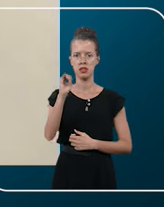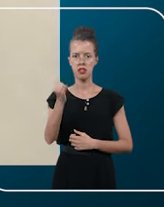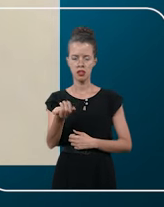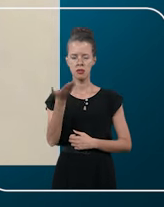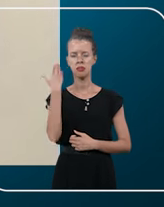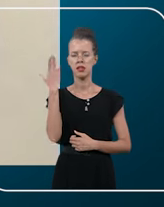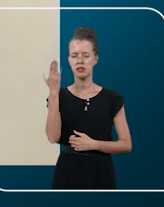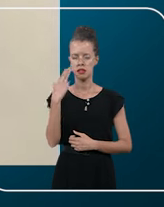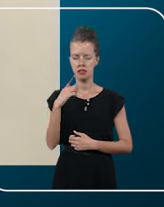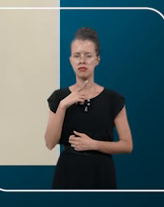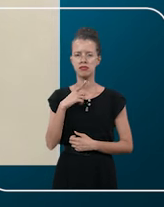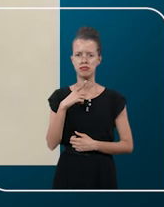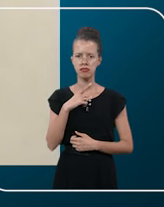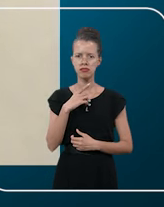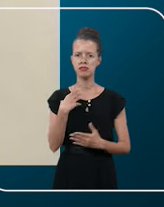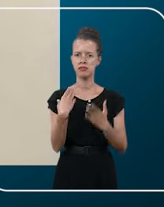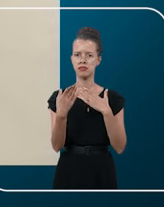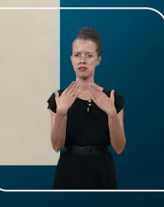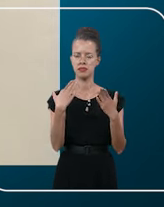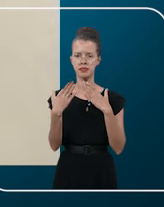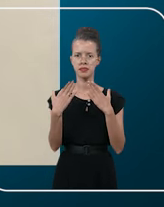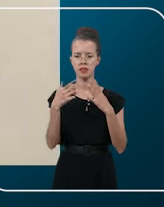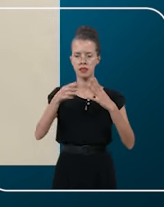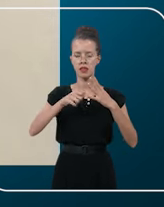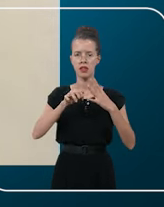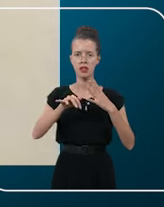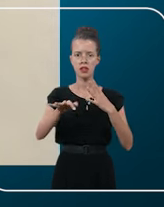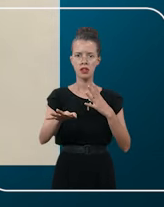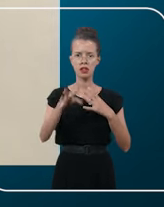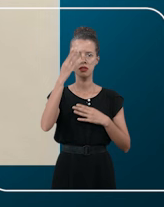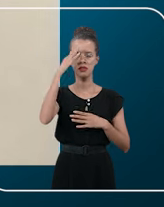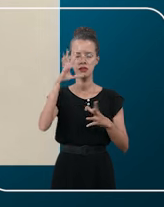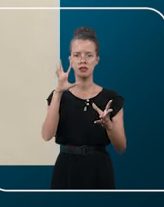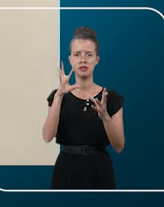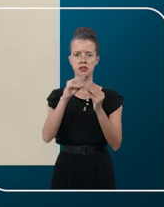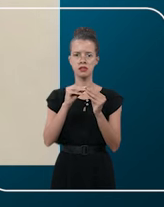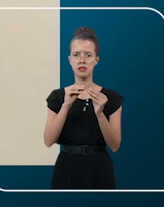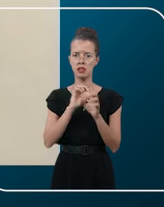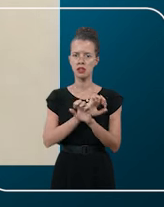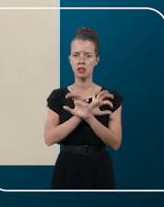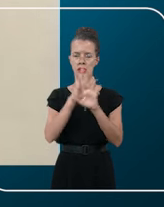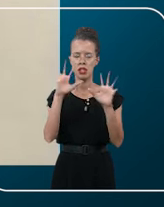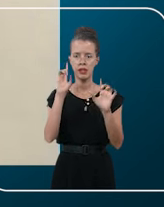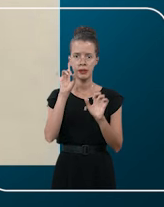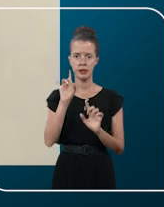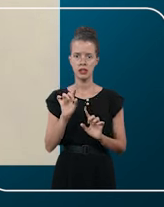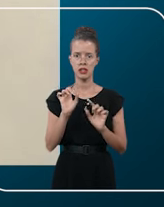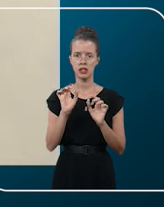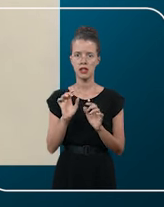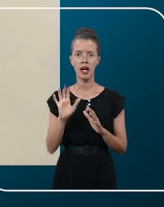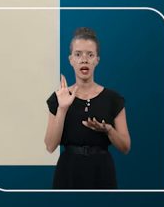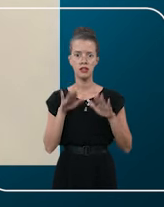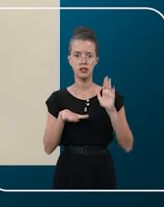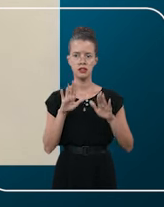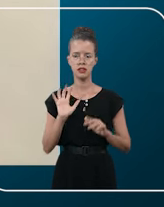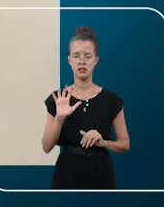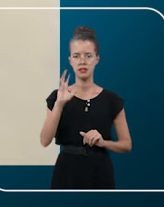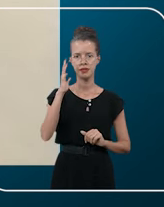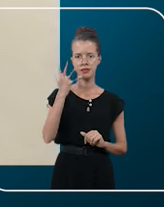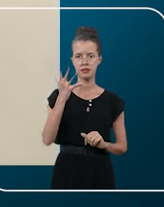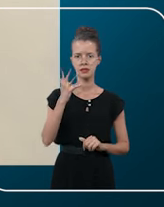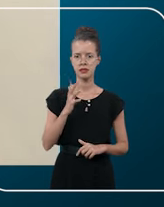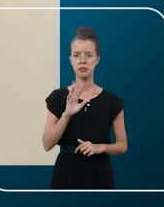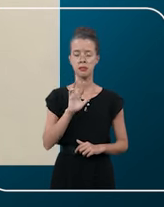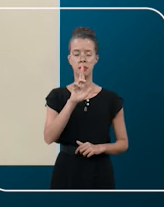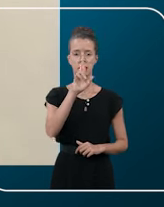e o entendimento que tem se consolidado é que, nessas situações, a responsabilidade civil do Estado